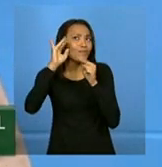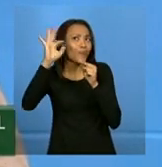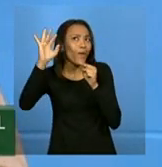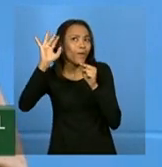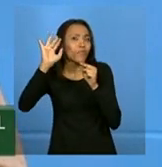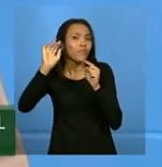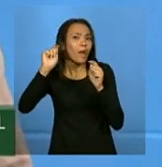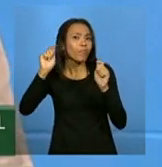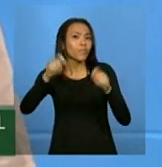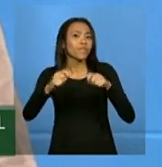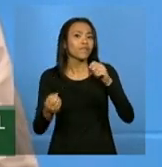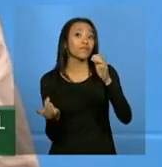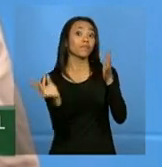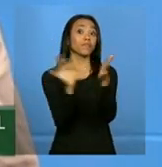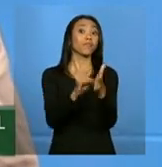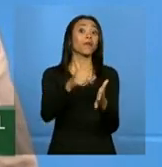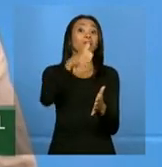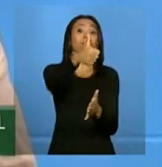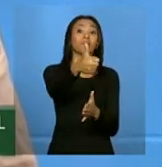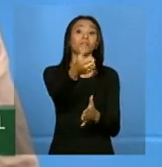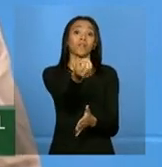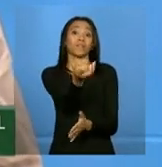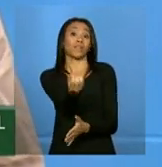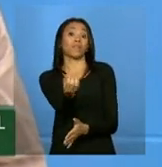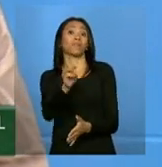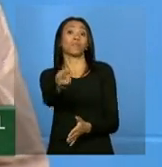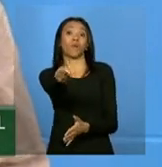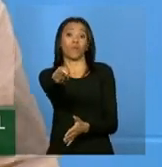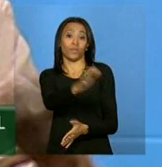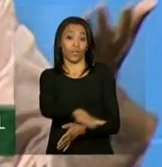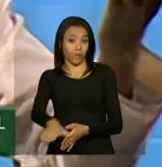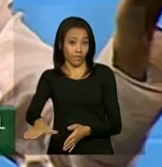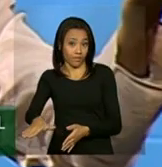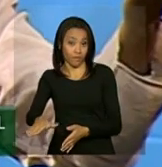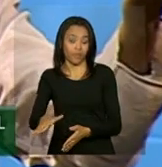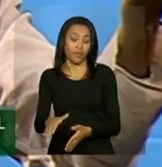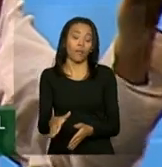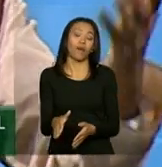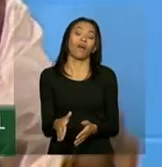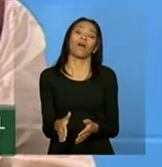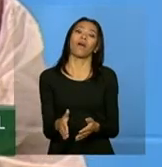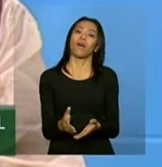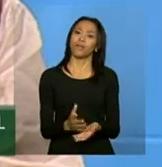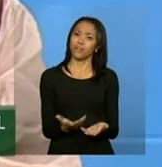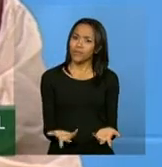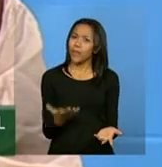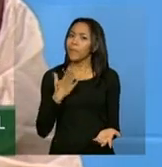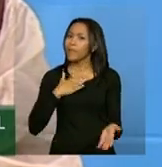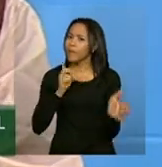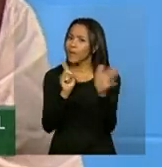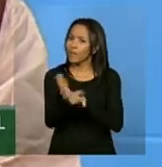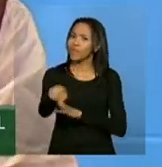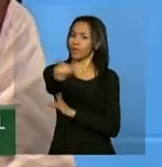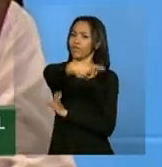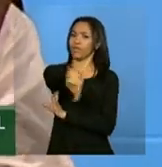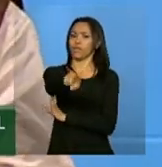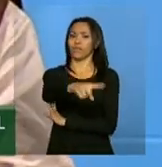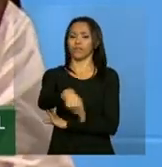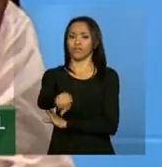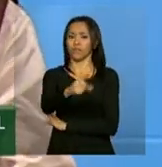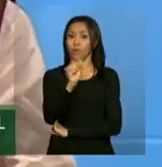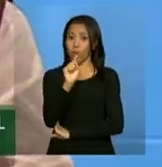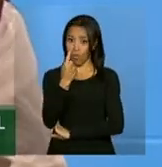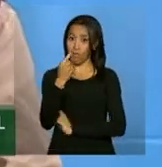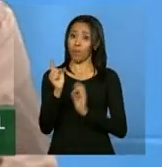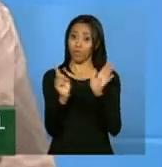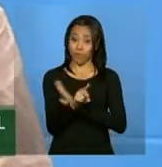tornasse verdade para 160 milhões de crianças. E aí sim. Então é a minha pergunta para vocês. Uma